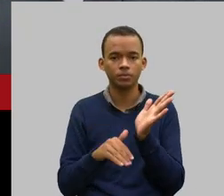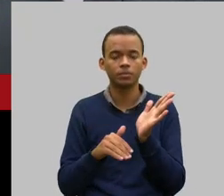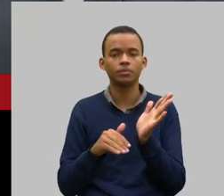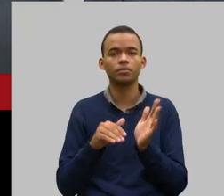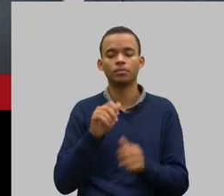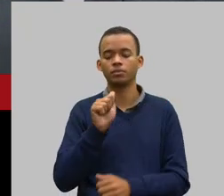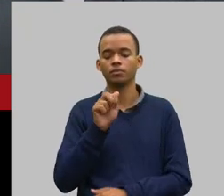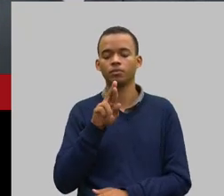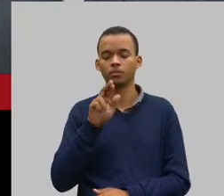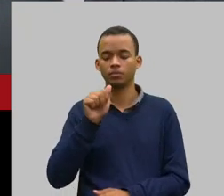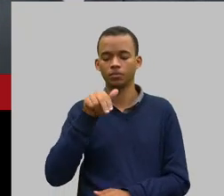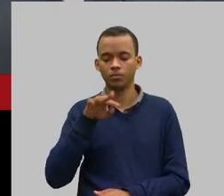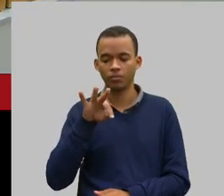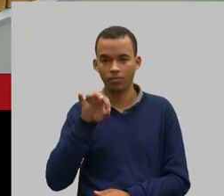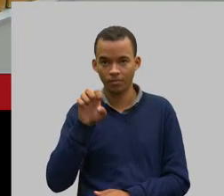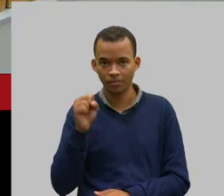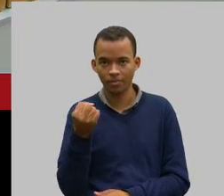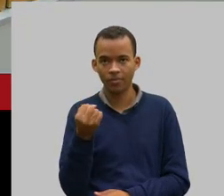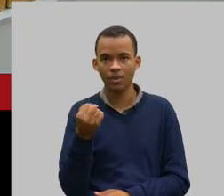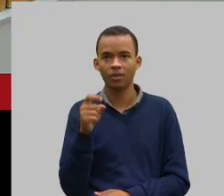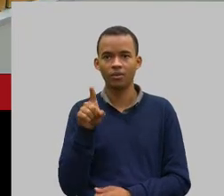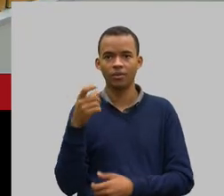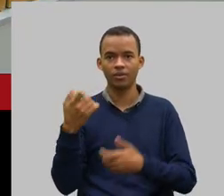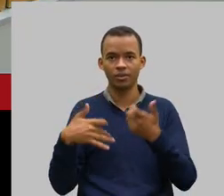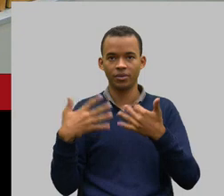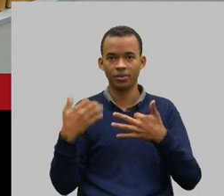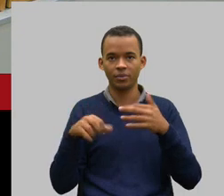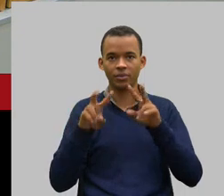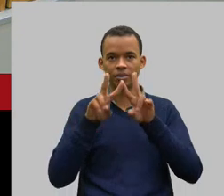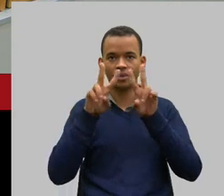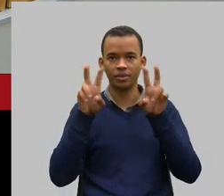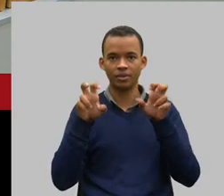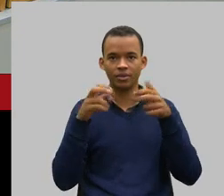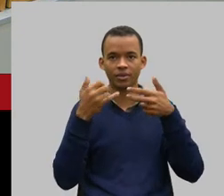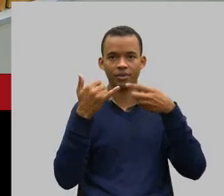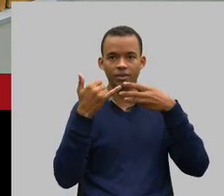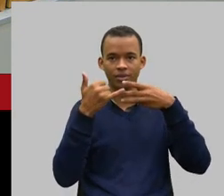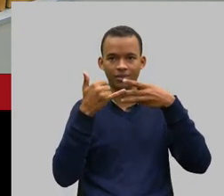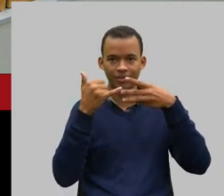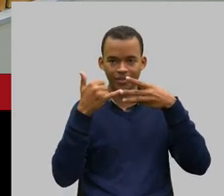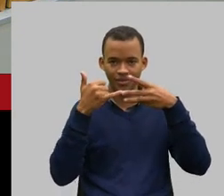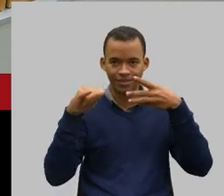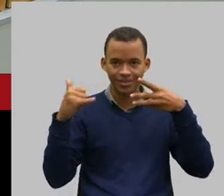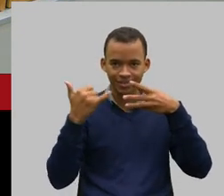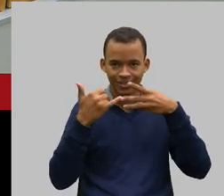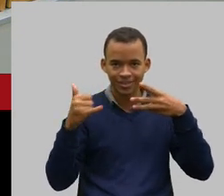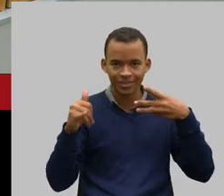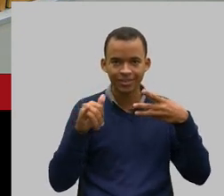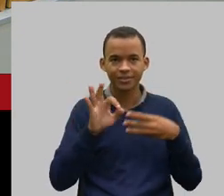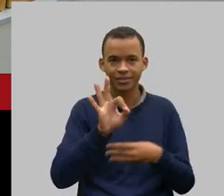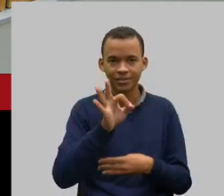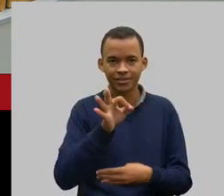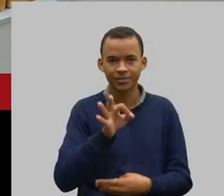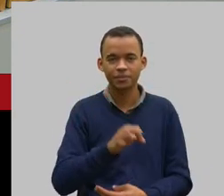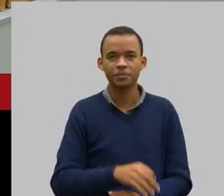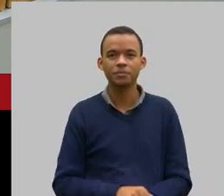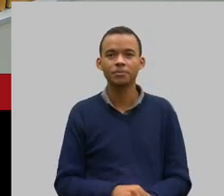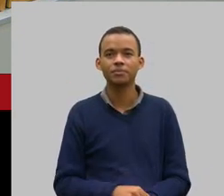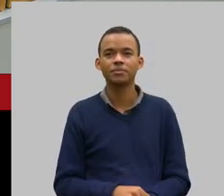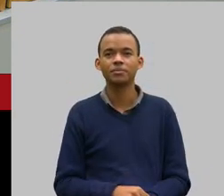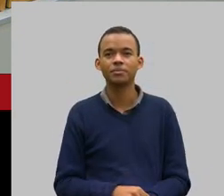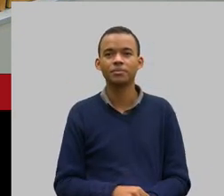semig né lá tem muito galpão lá de café gostaria